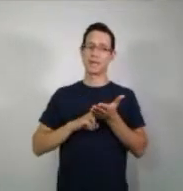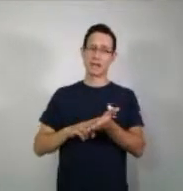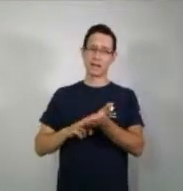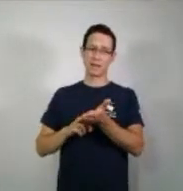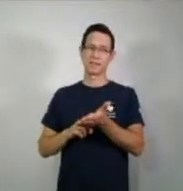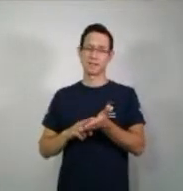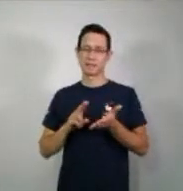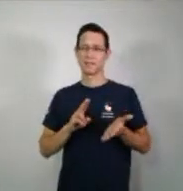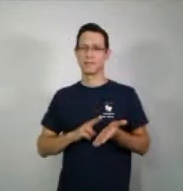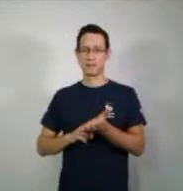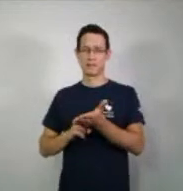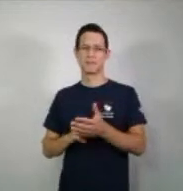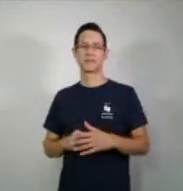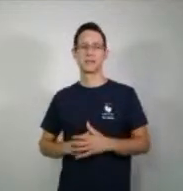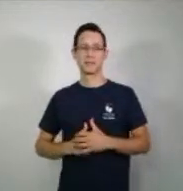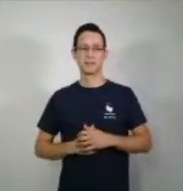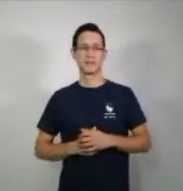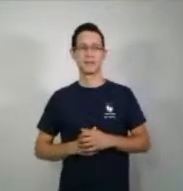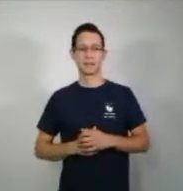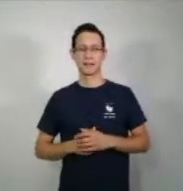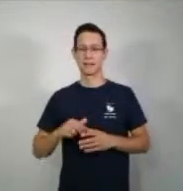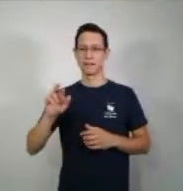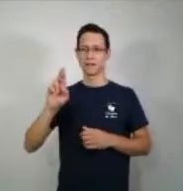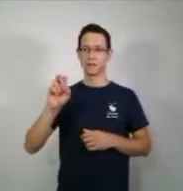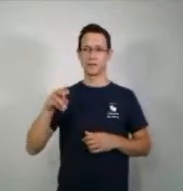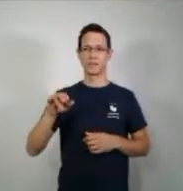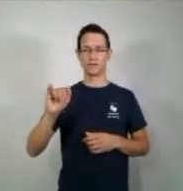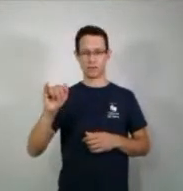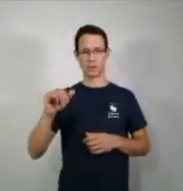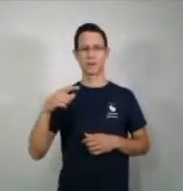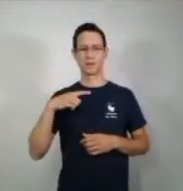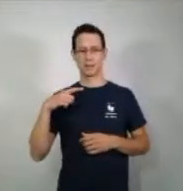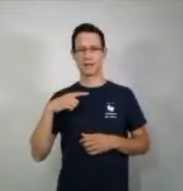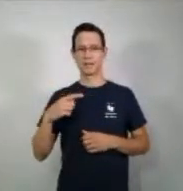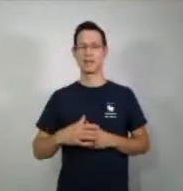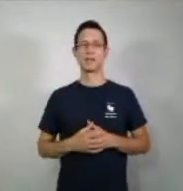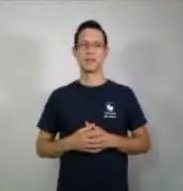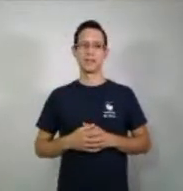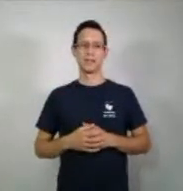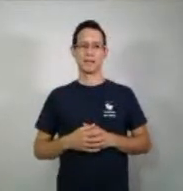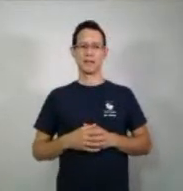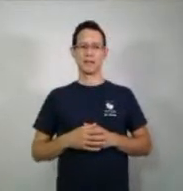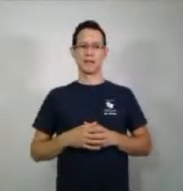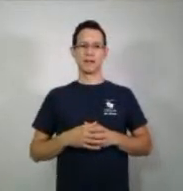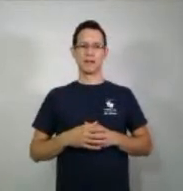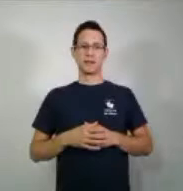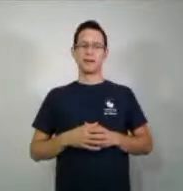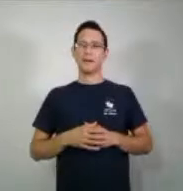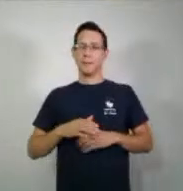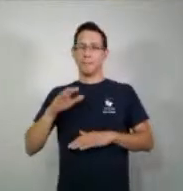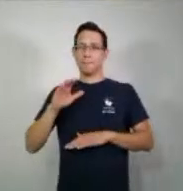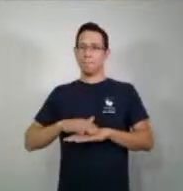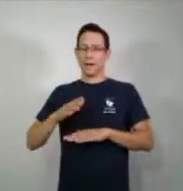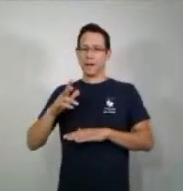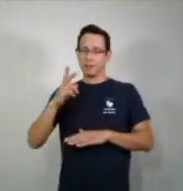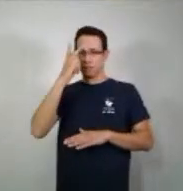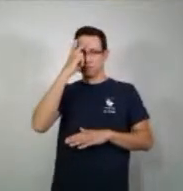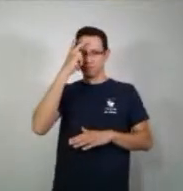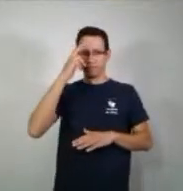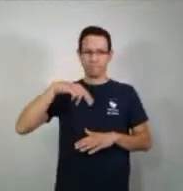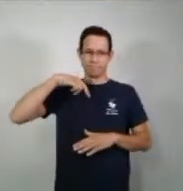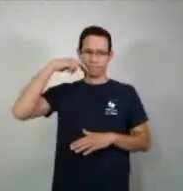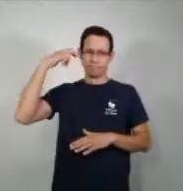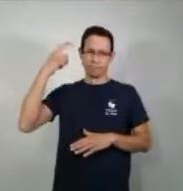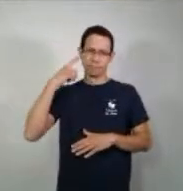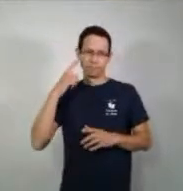nas cartas do Rony, que era uma pessoa na medida do possível mais contida,